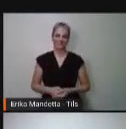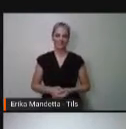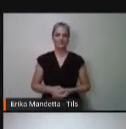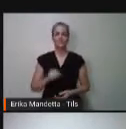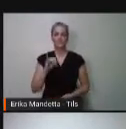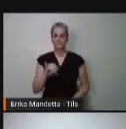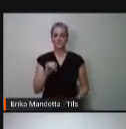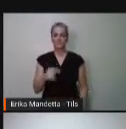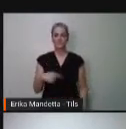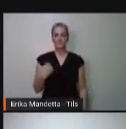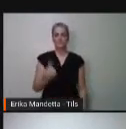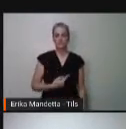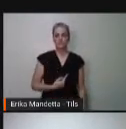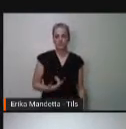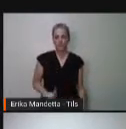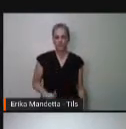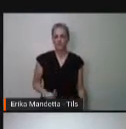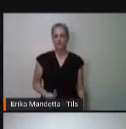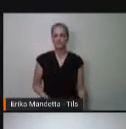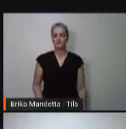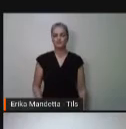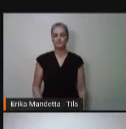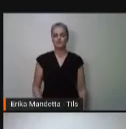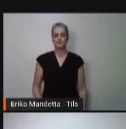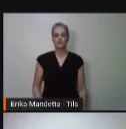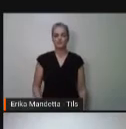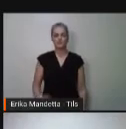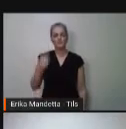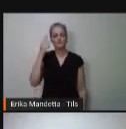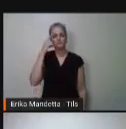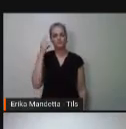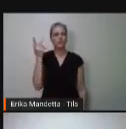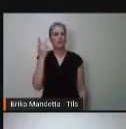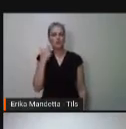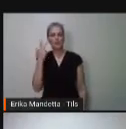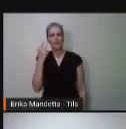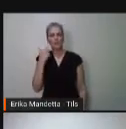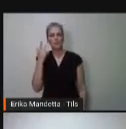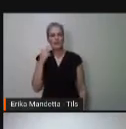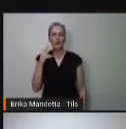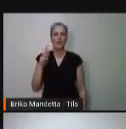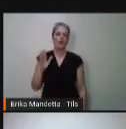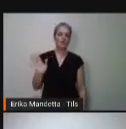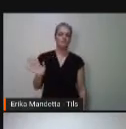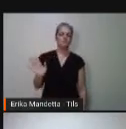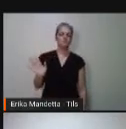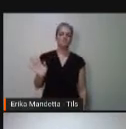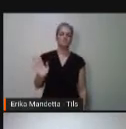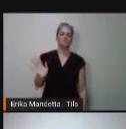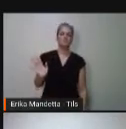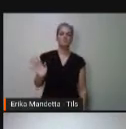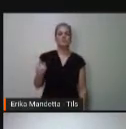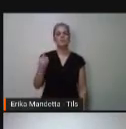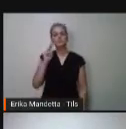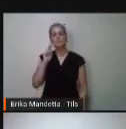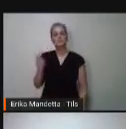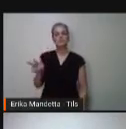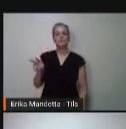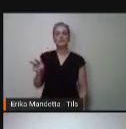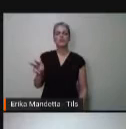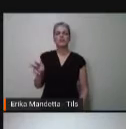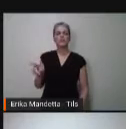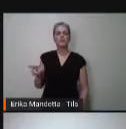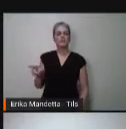gente lida de uma forma normalizada com essas pessoas, e a gente enxerga essas pessoas somente com o